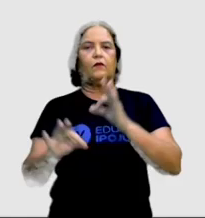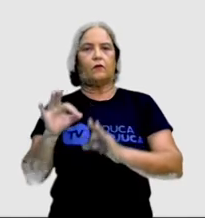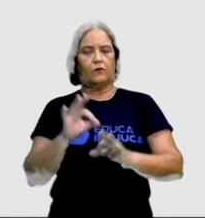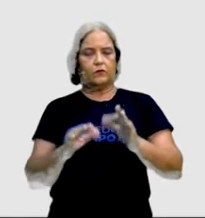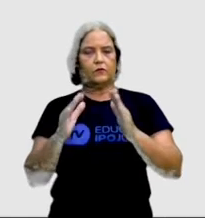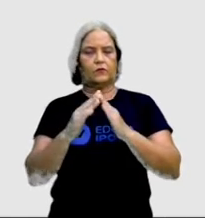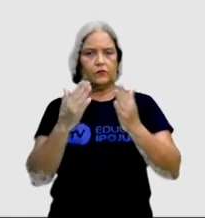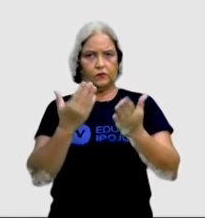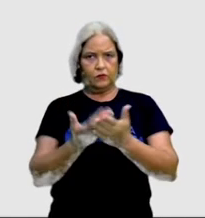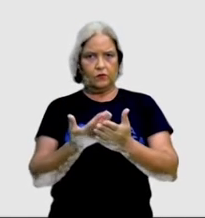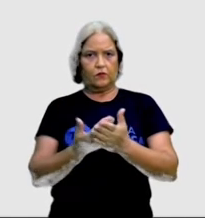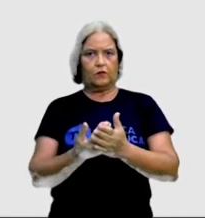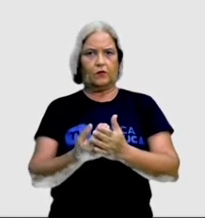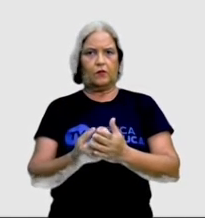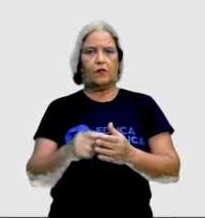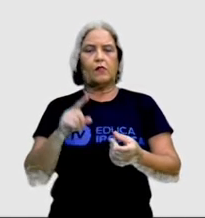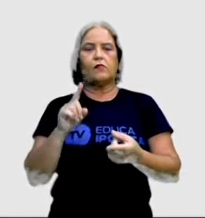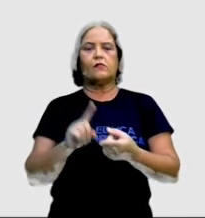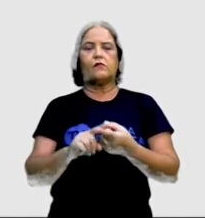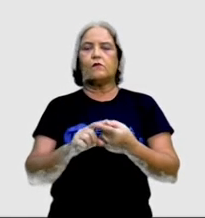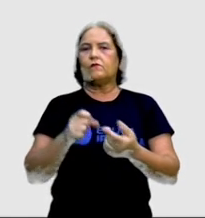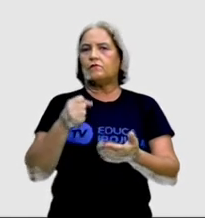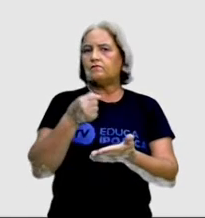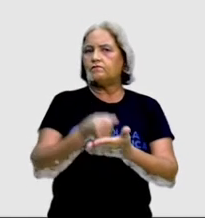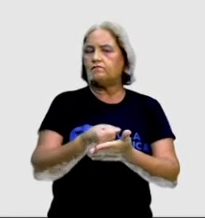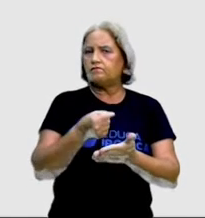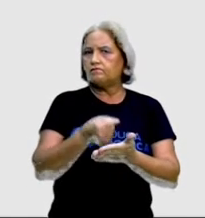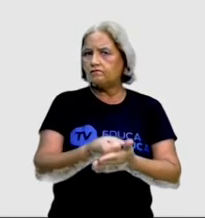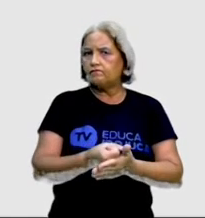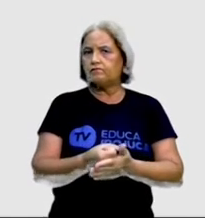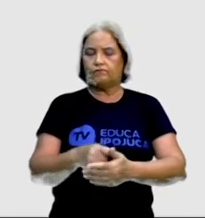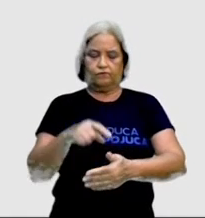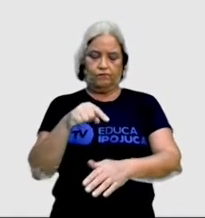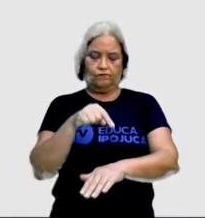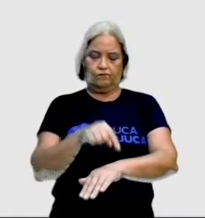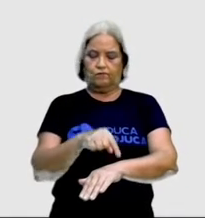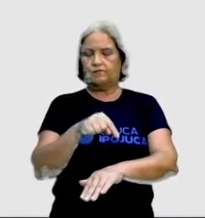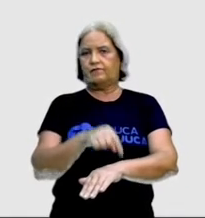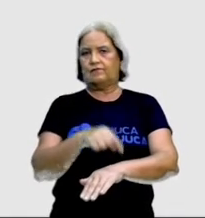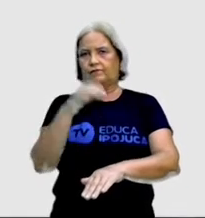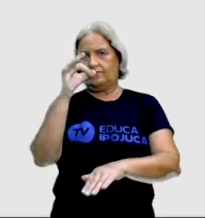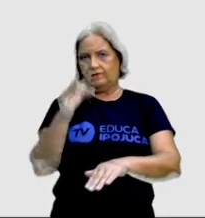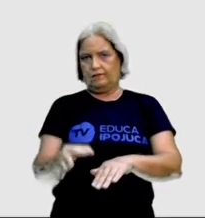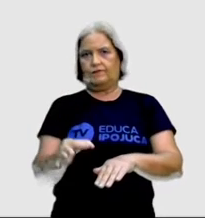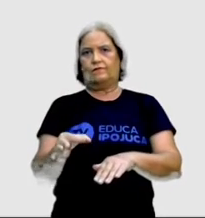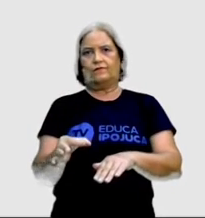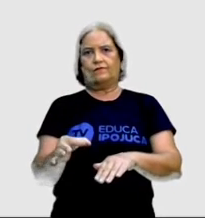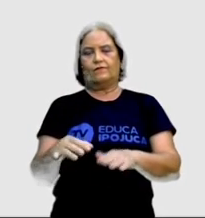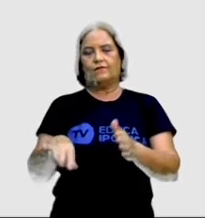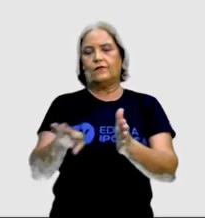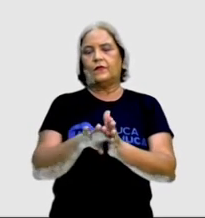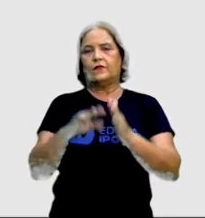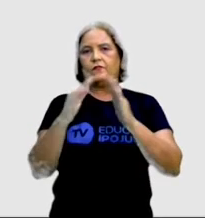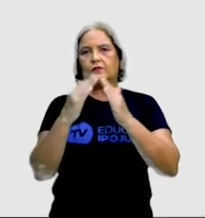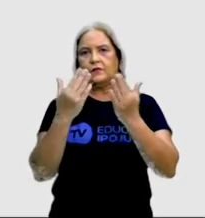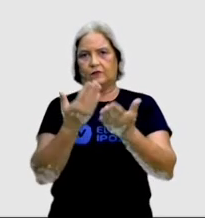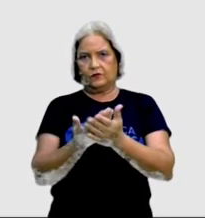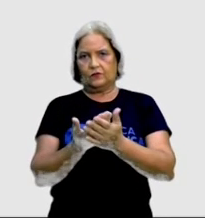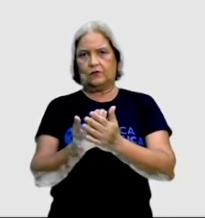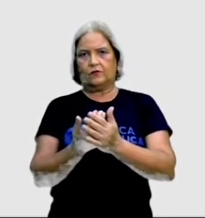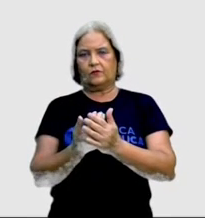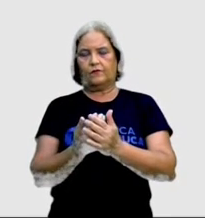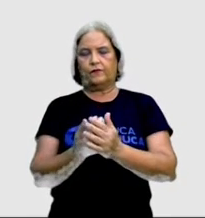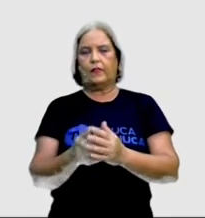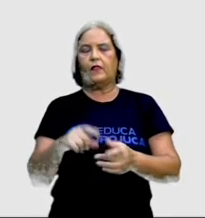deveres também de ser pontual, chegando no horário certo na escola. E também obedecer ao